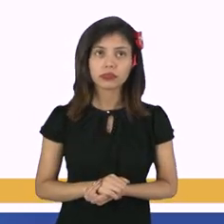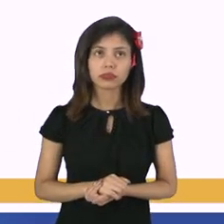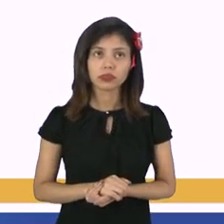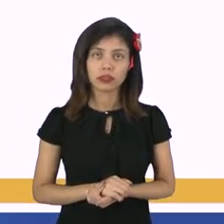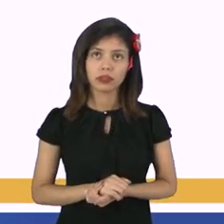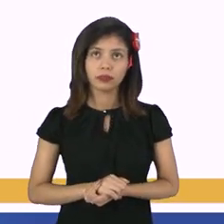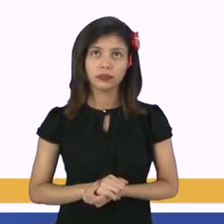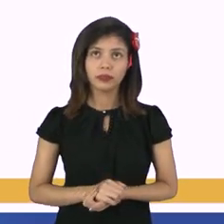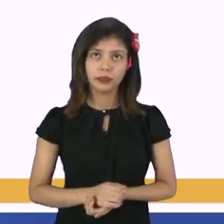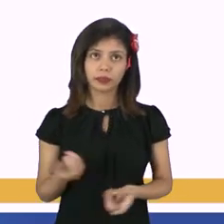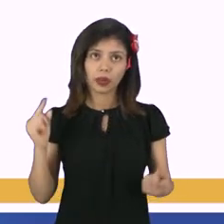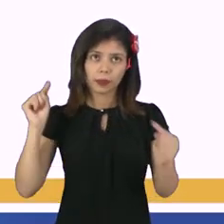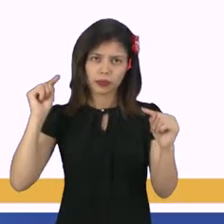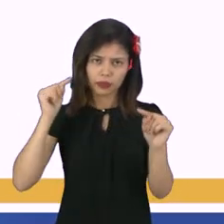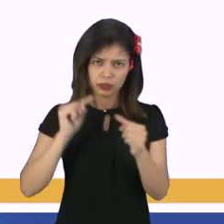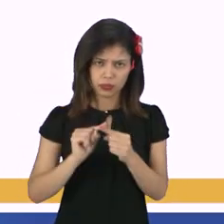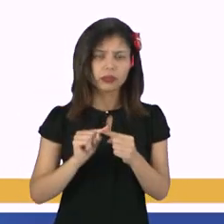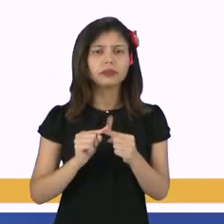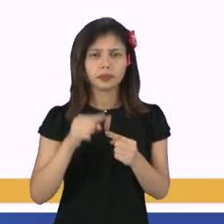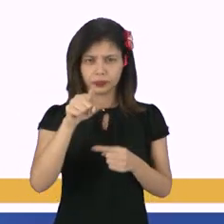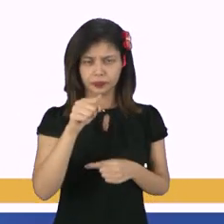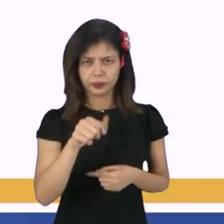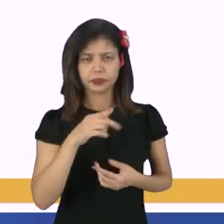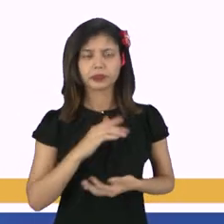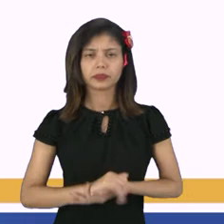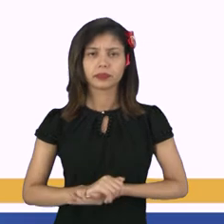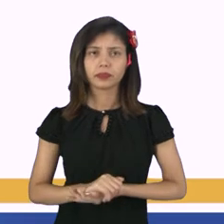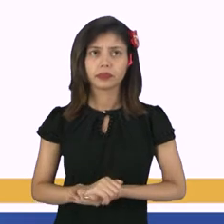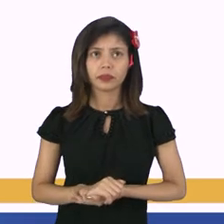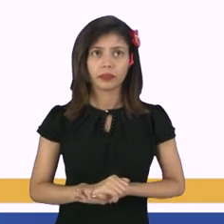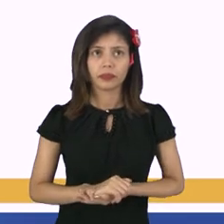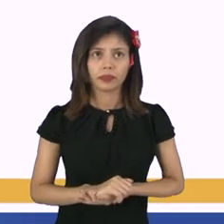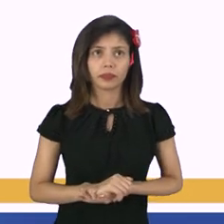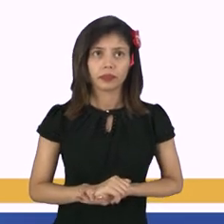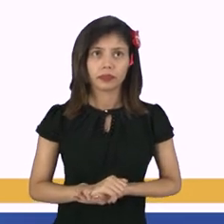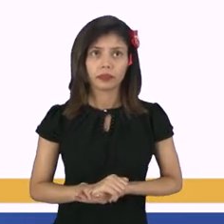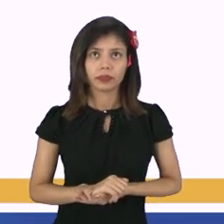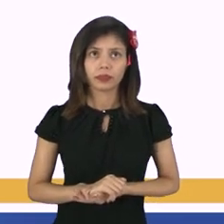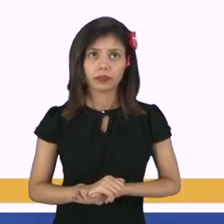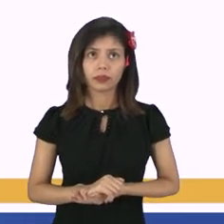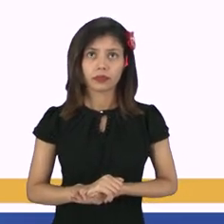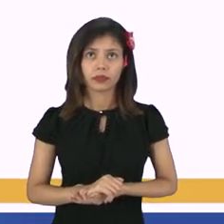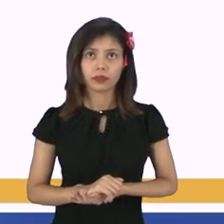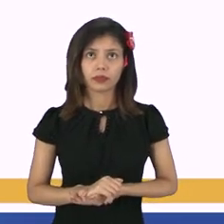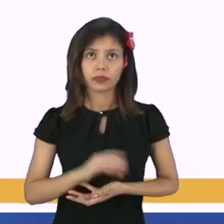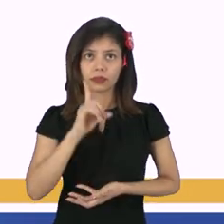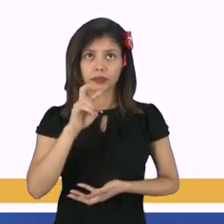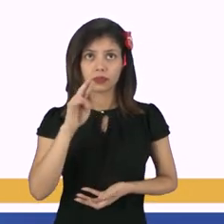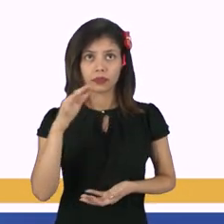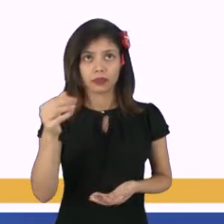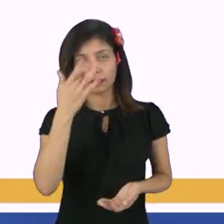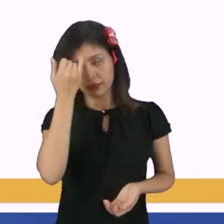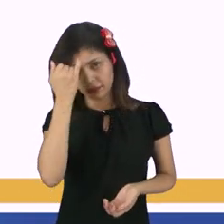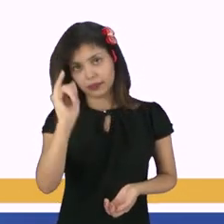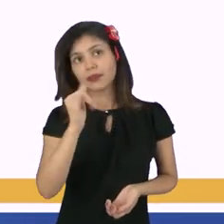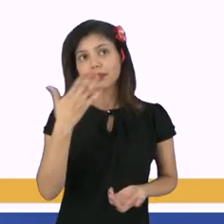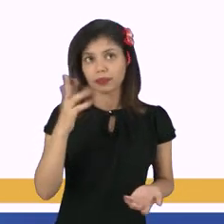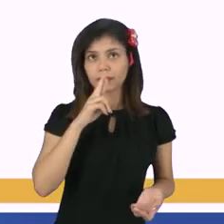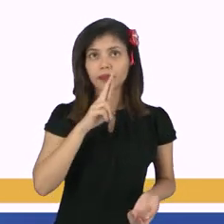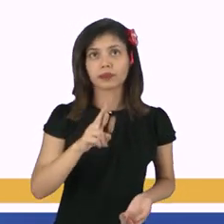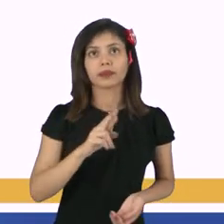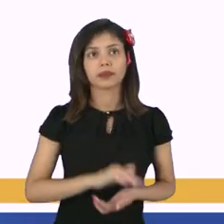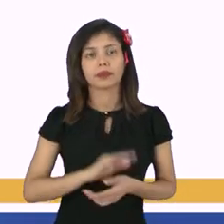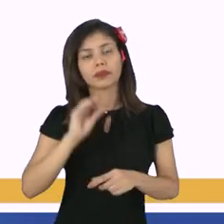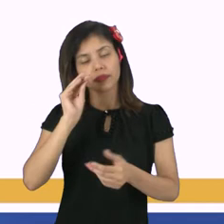uma aproximação é para esse recipiente aí o nome dele é cilindro de oxigênio né então já dá uma ideia da resposta